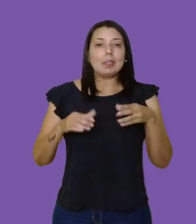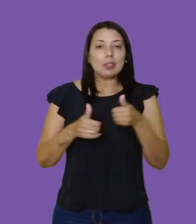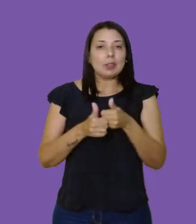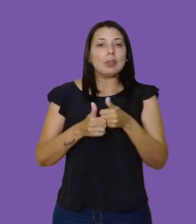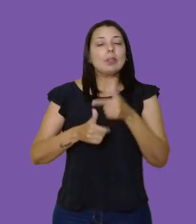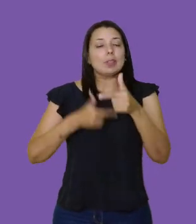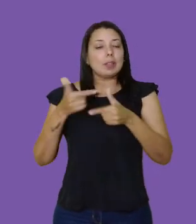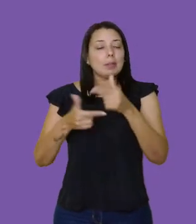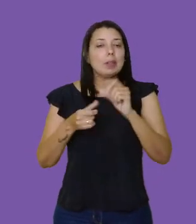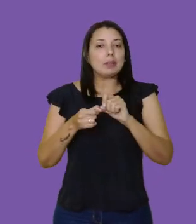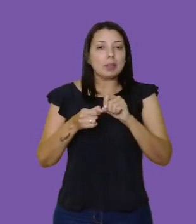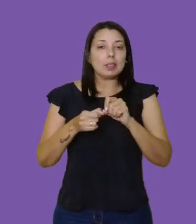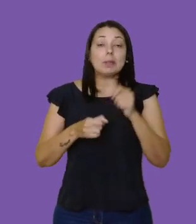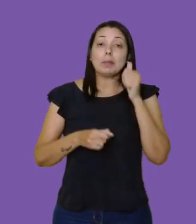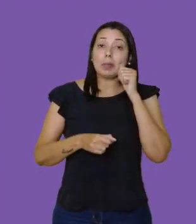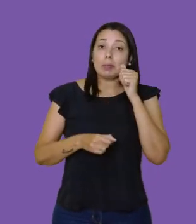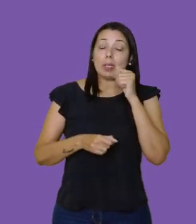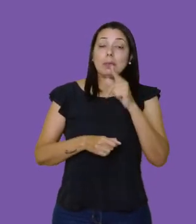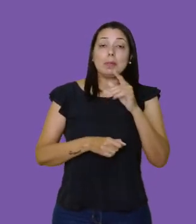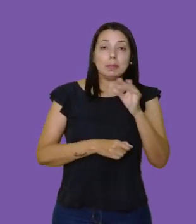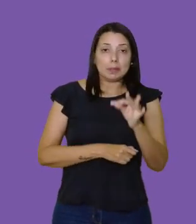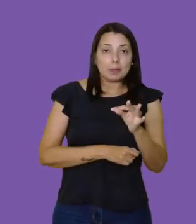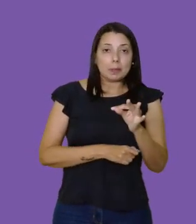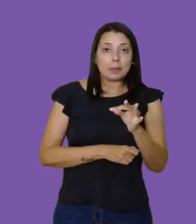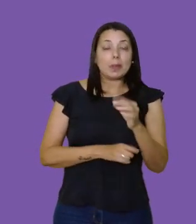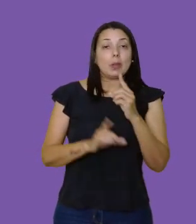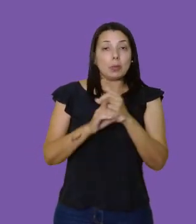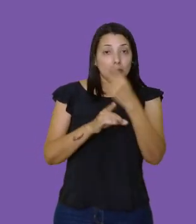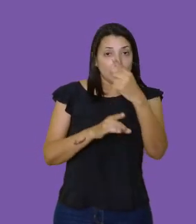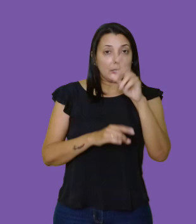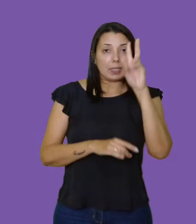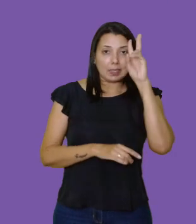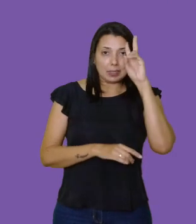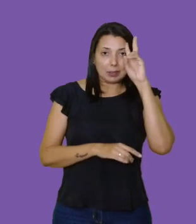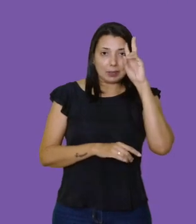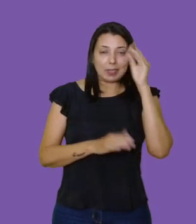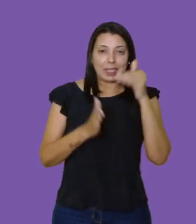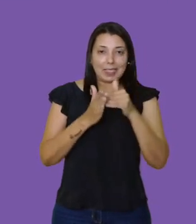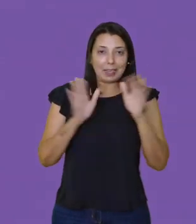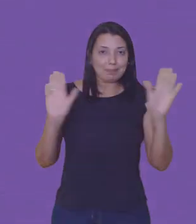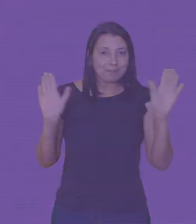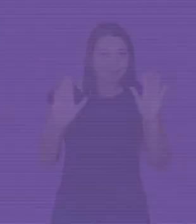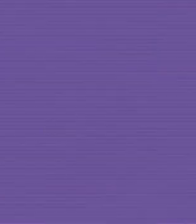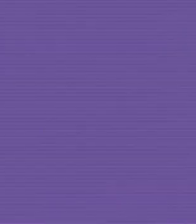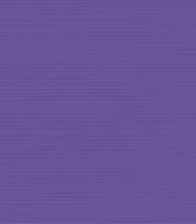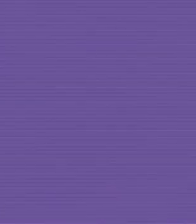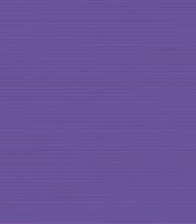ações realizadas para as mulheres pelo PT. Encontro você na segunda-feira. Até lá!